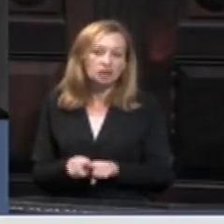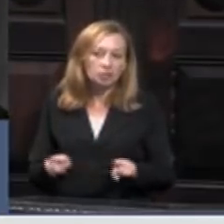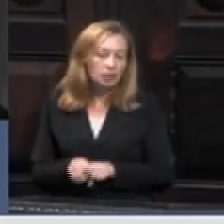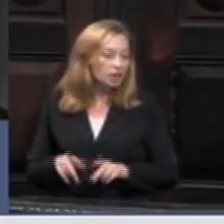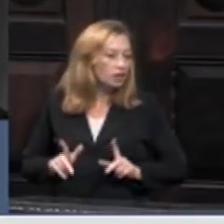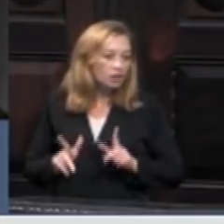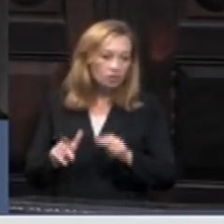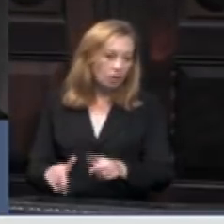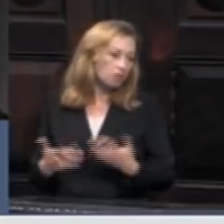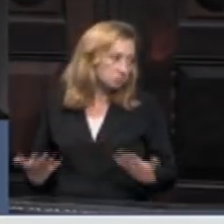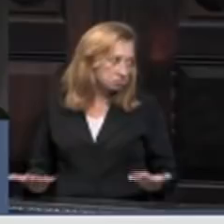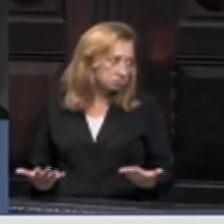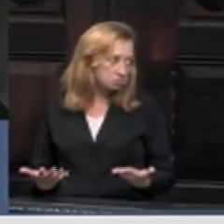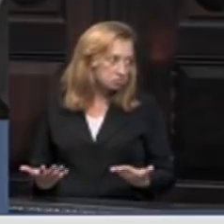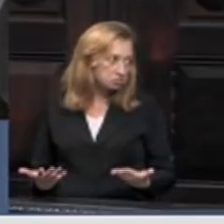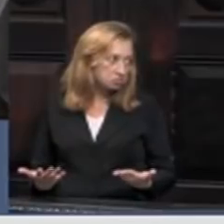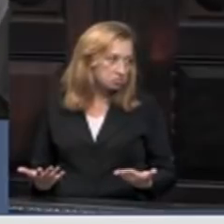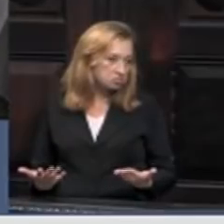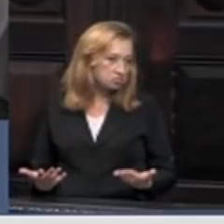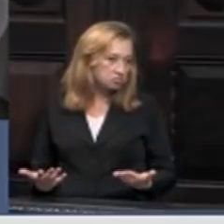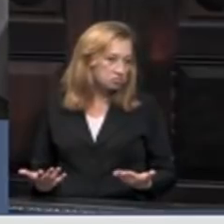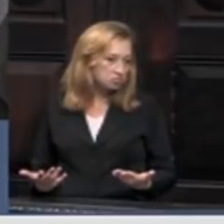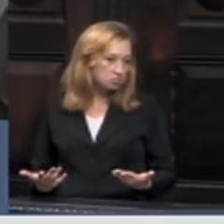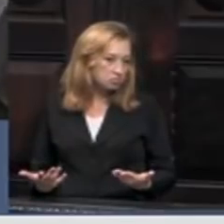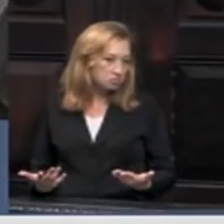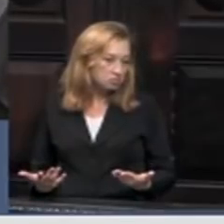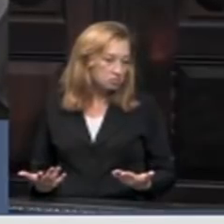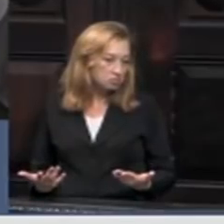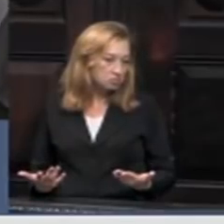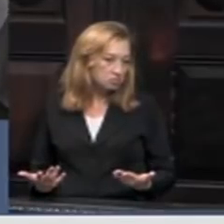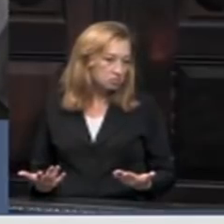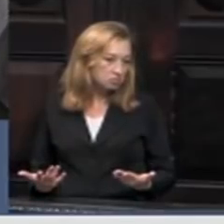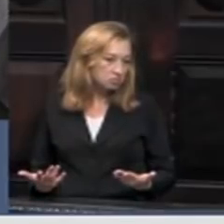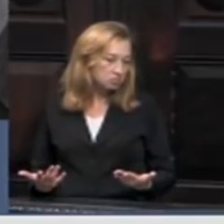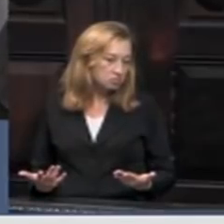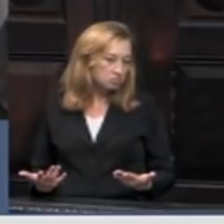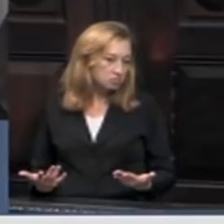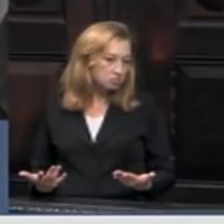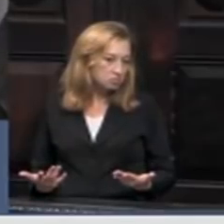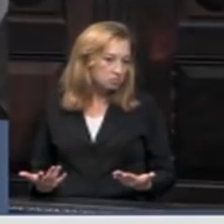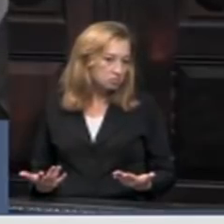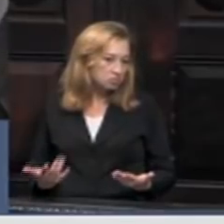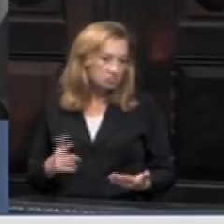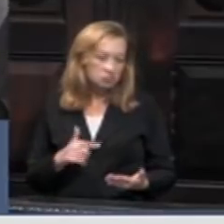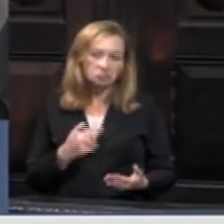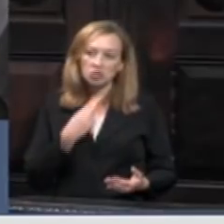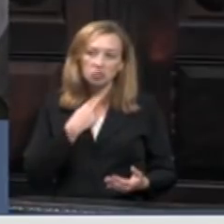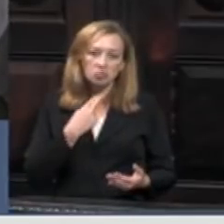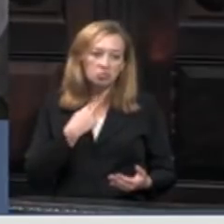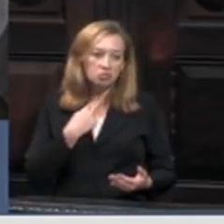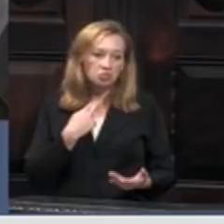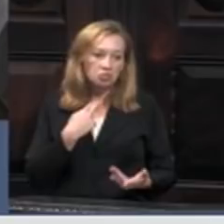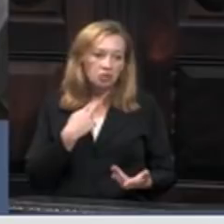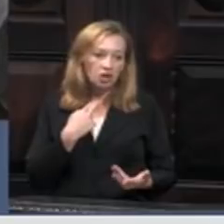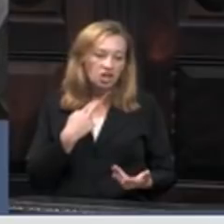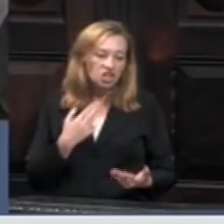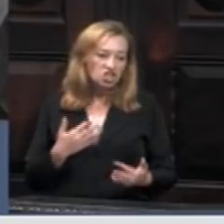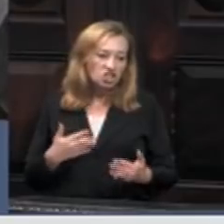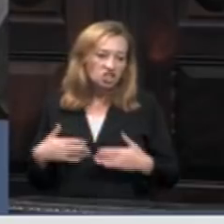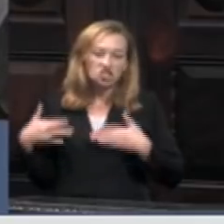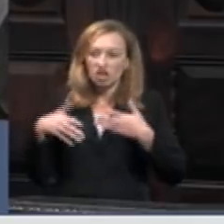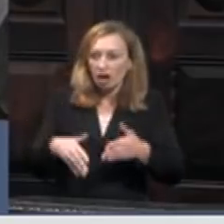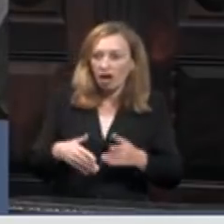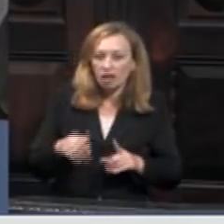da saúde. O instrumento do 10º é um instrumento de você disciplinar. A gente não pode chegar em outubro e ter sido